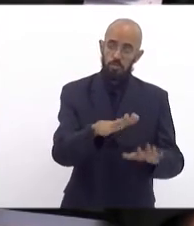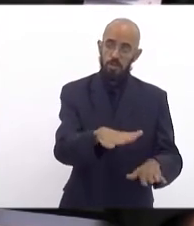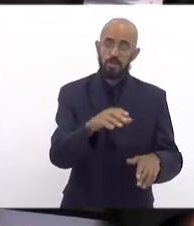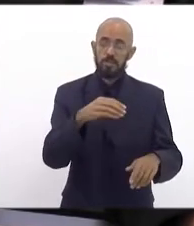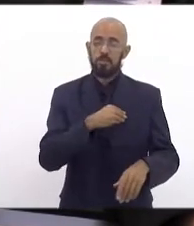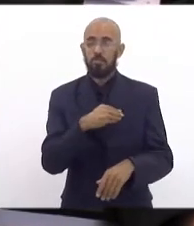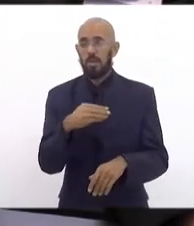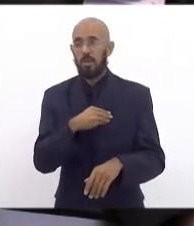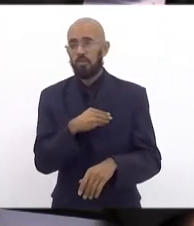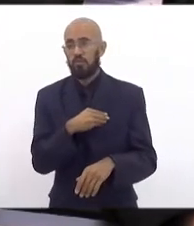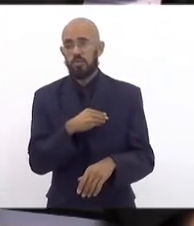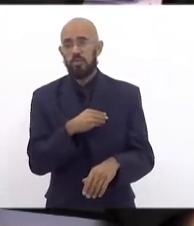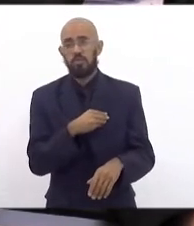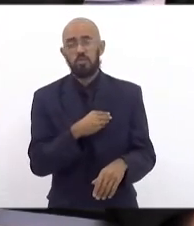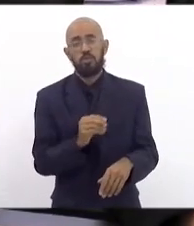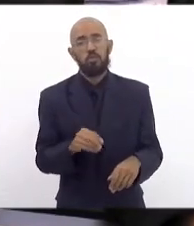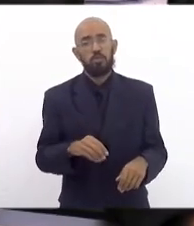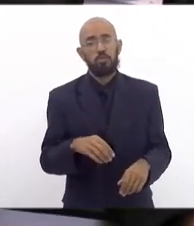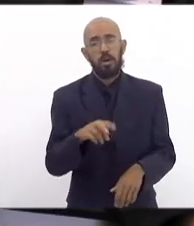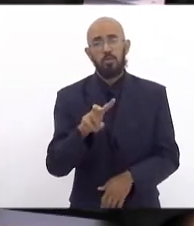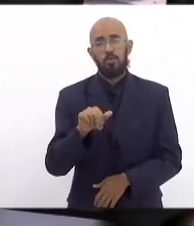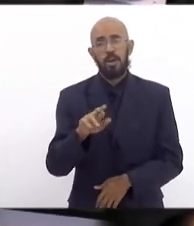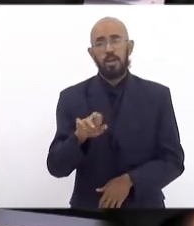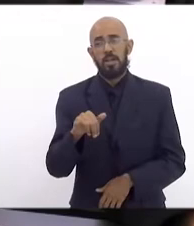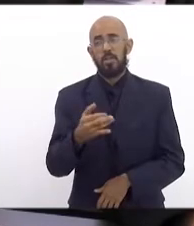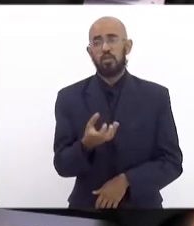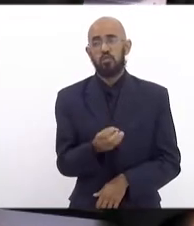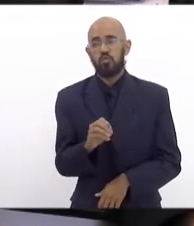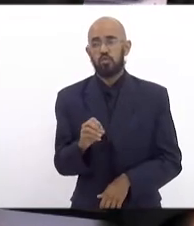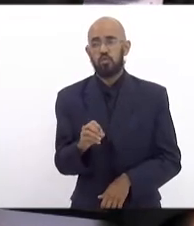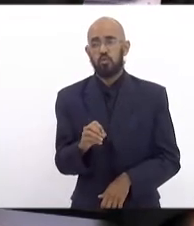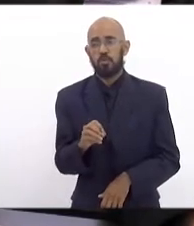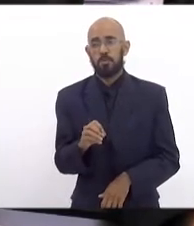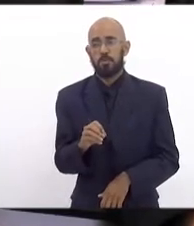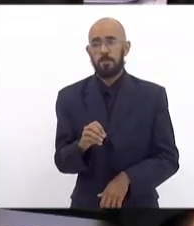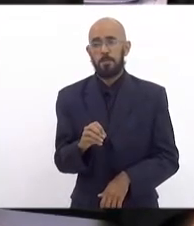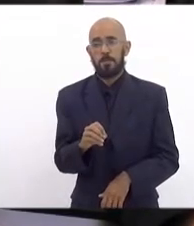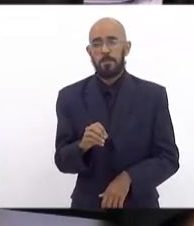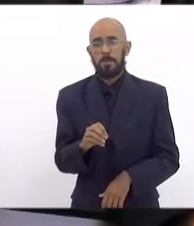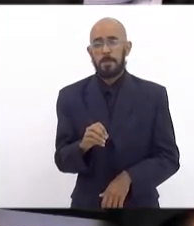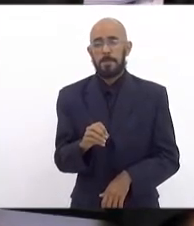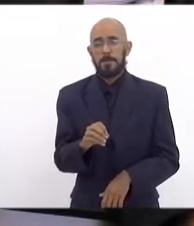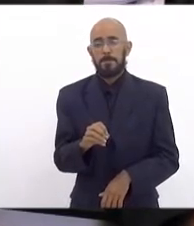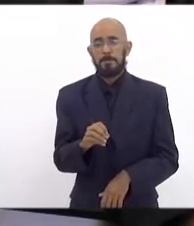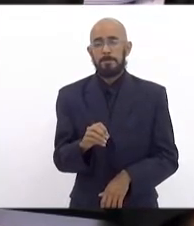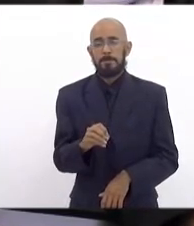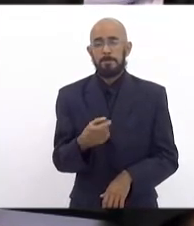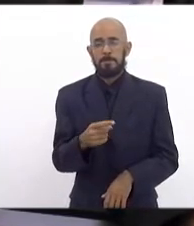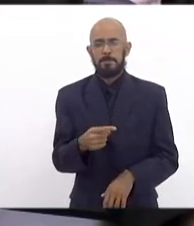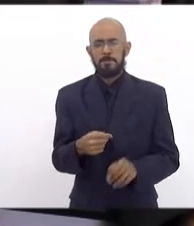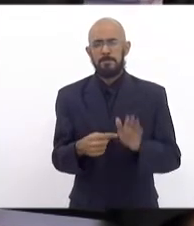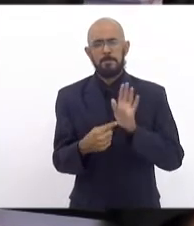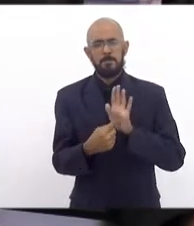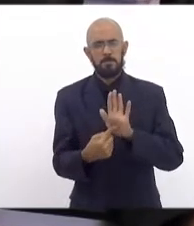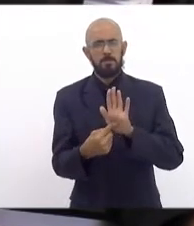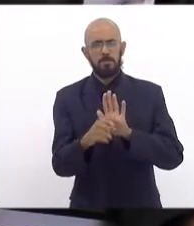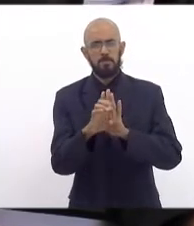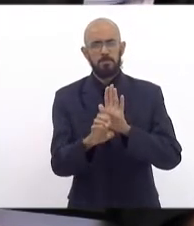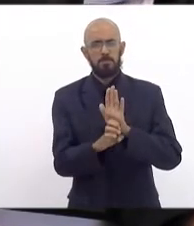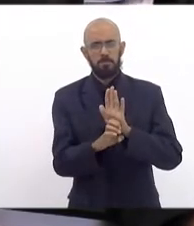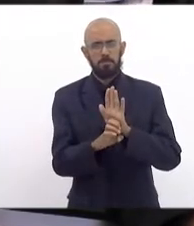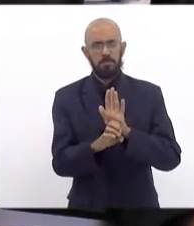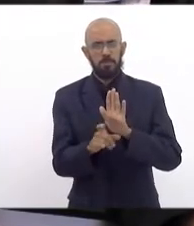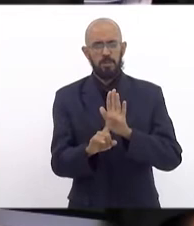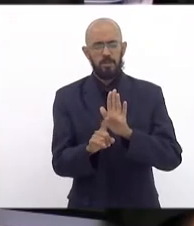esse benefício fiscal estendido ao Varejista é a que não quis que seja apresentado uma Emenda o que não passe essa